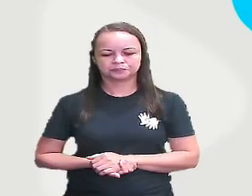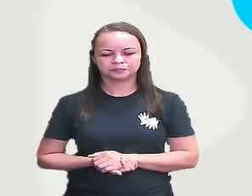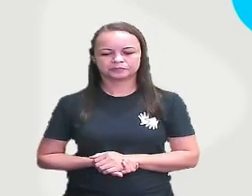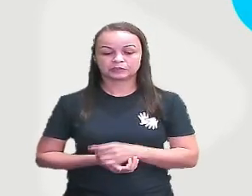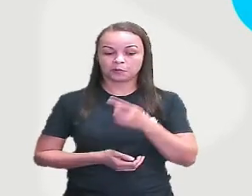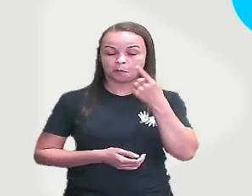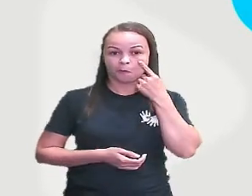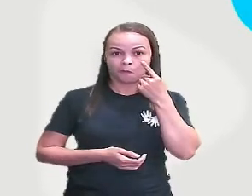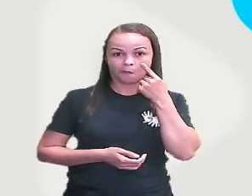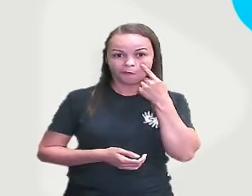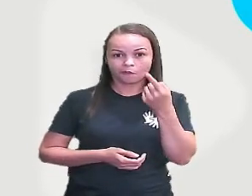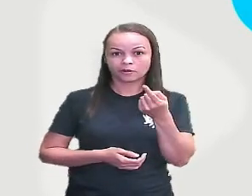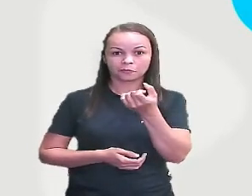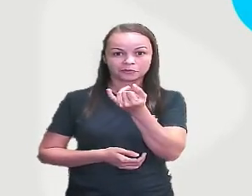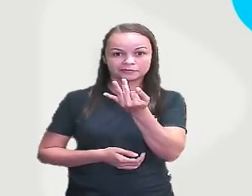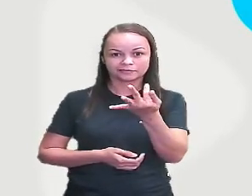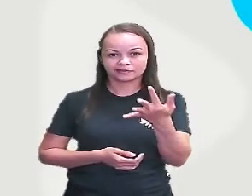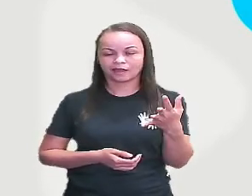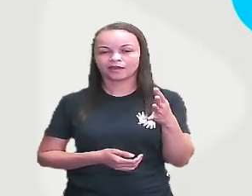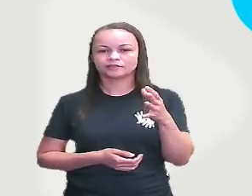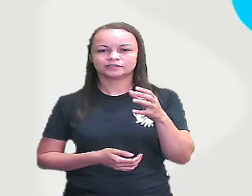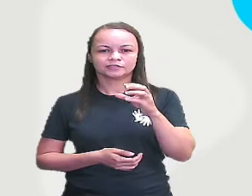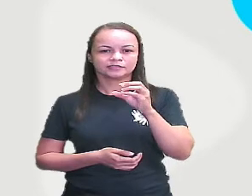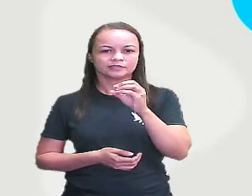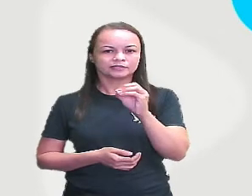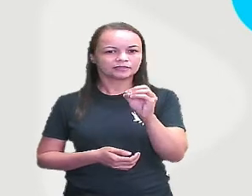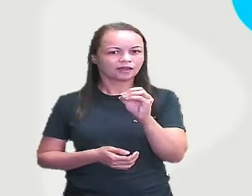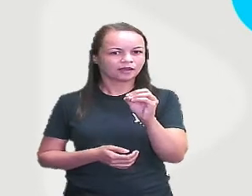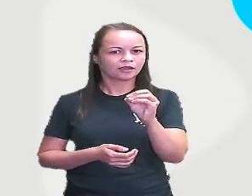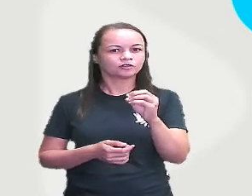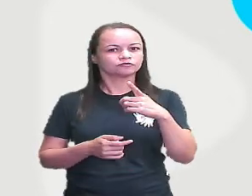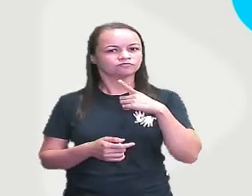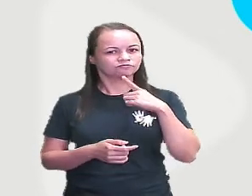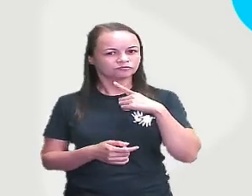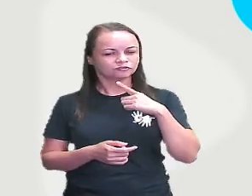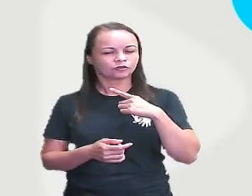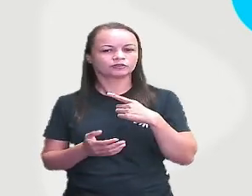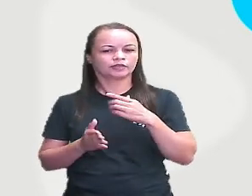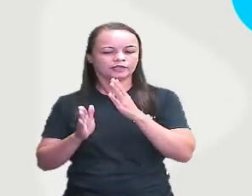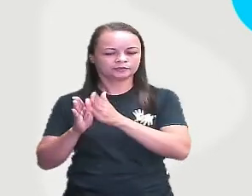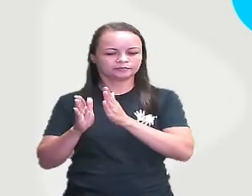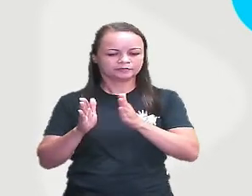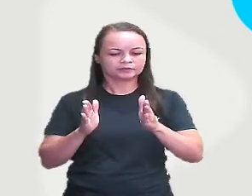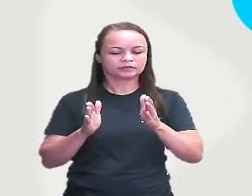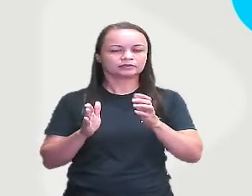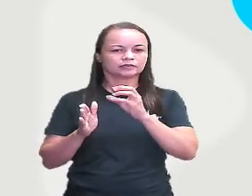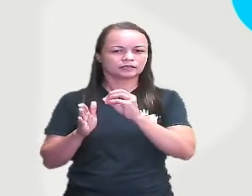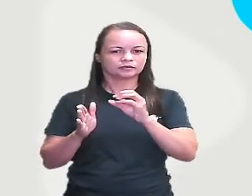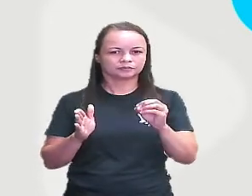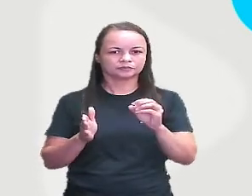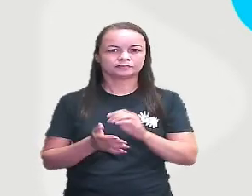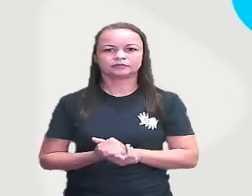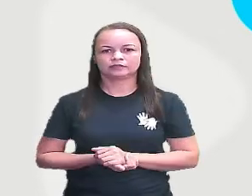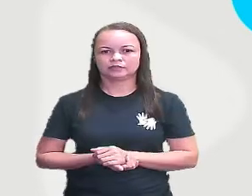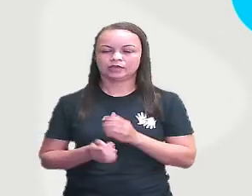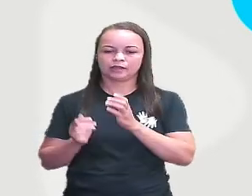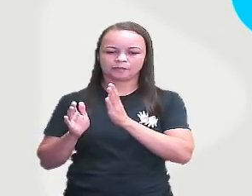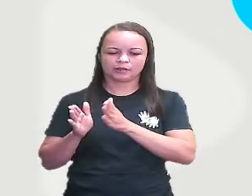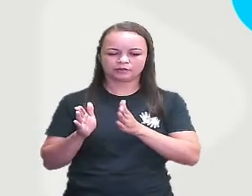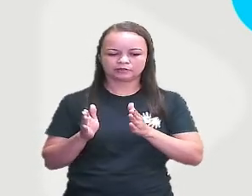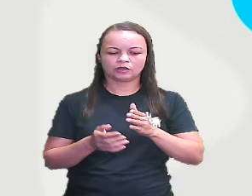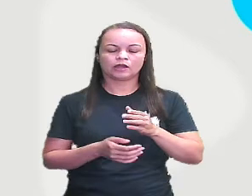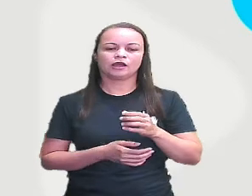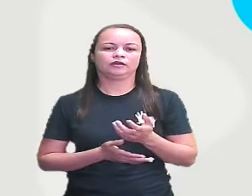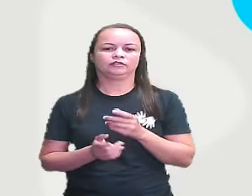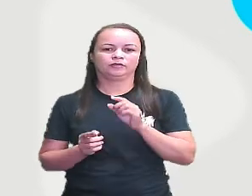olha quantos zeros eu vou ter que acrescentar. E aí a gente vai passando a